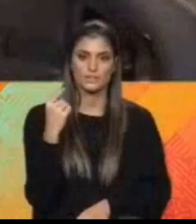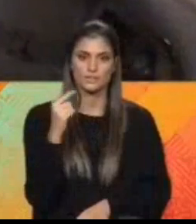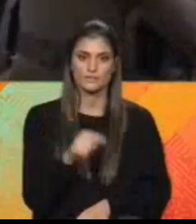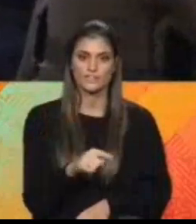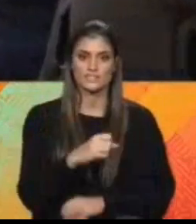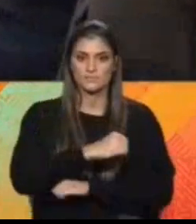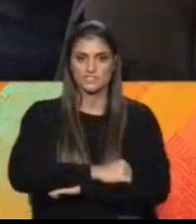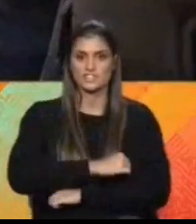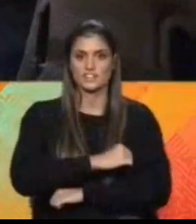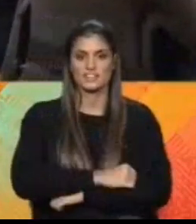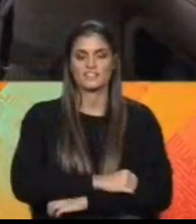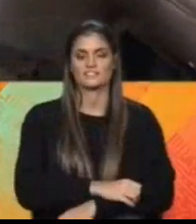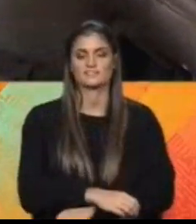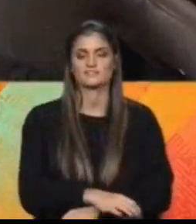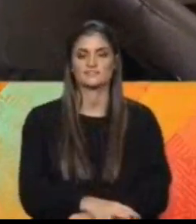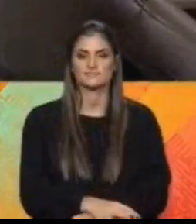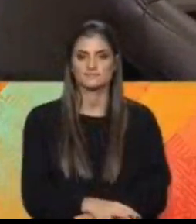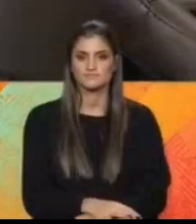janela.